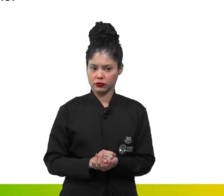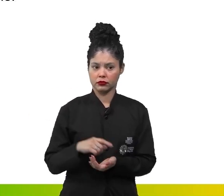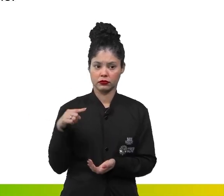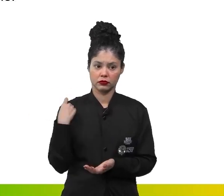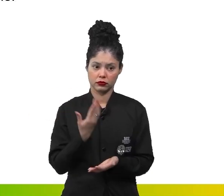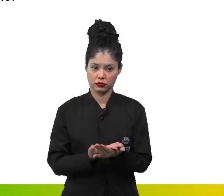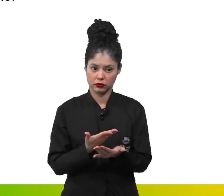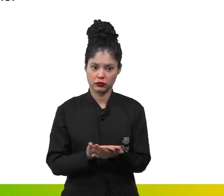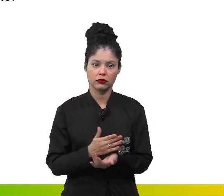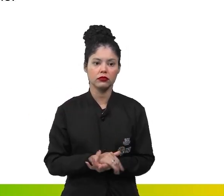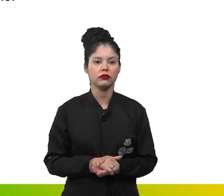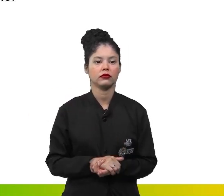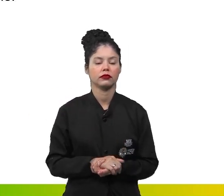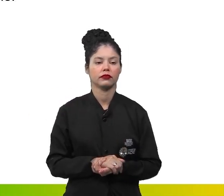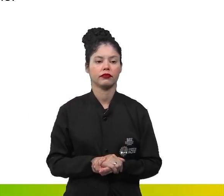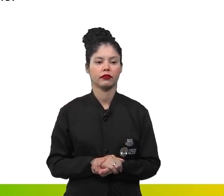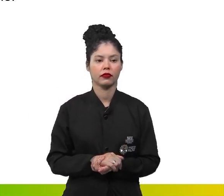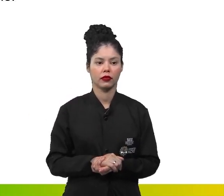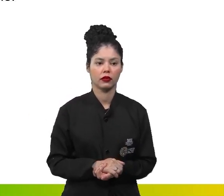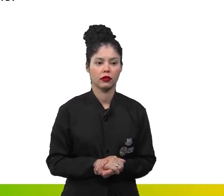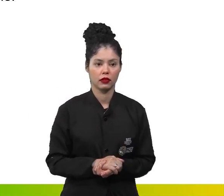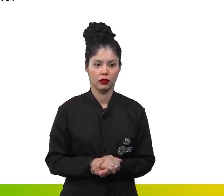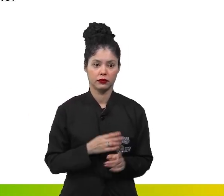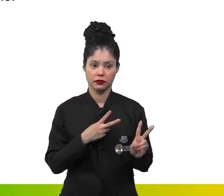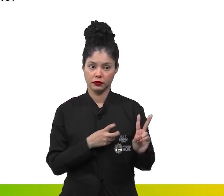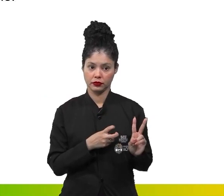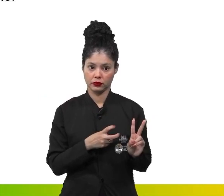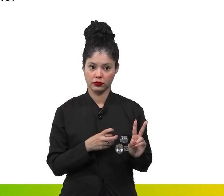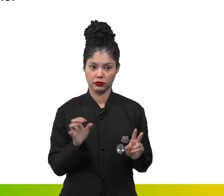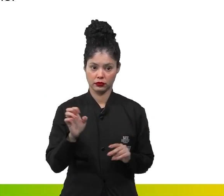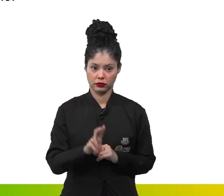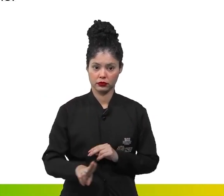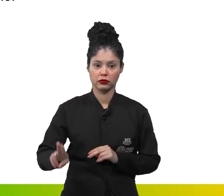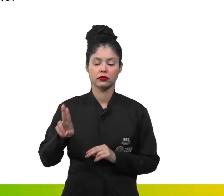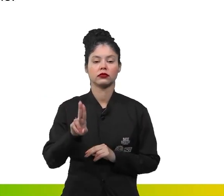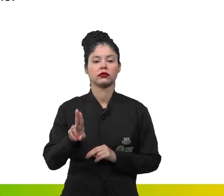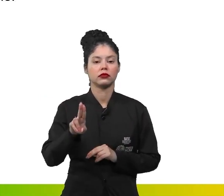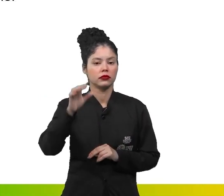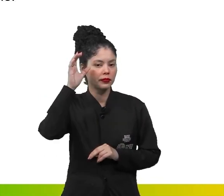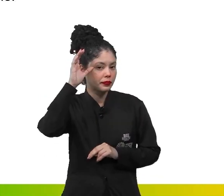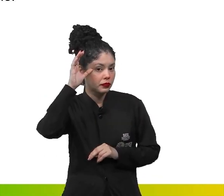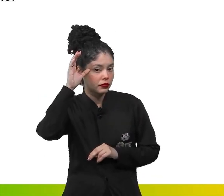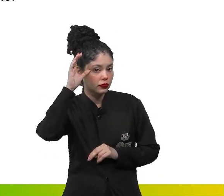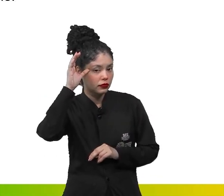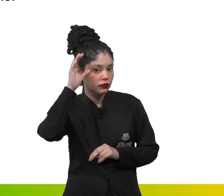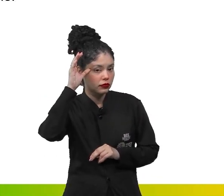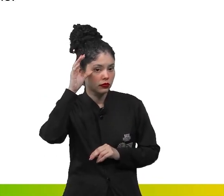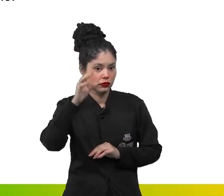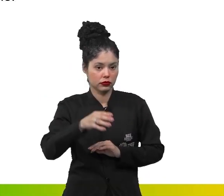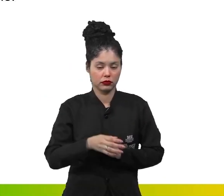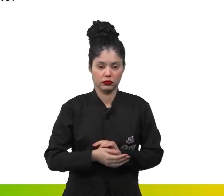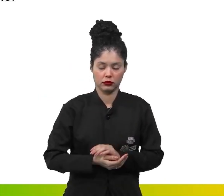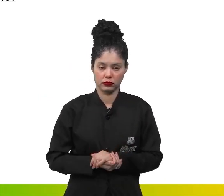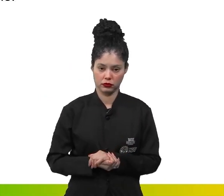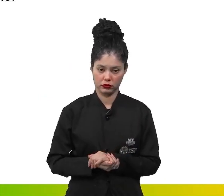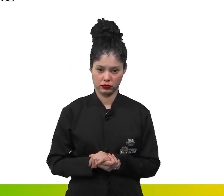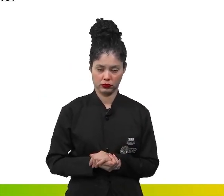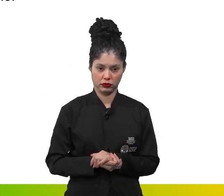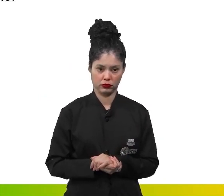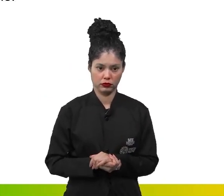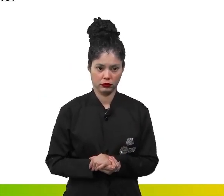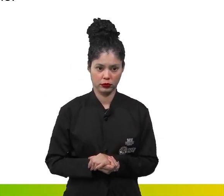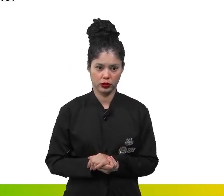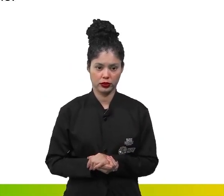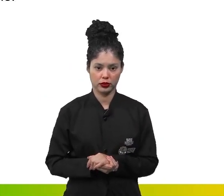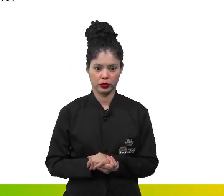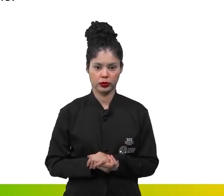nossa aula mostrou. Opção D, indígenas do tronco tupi, europeus e novamente